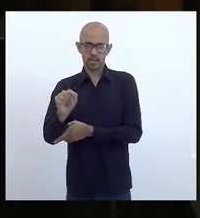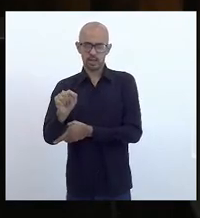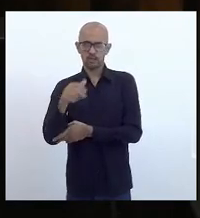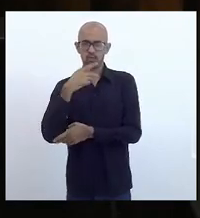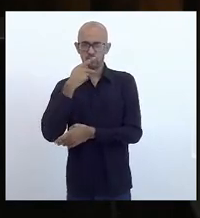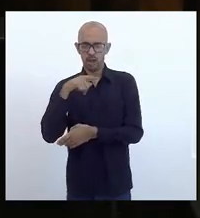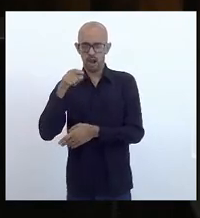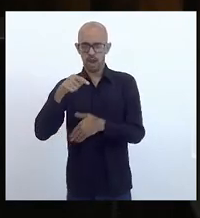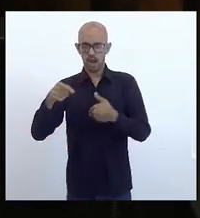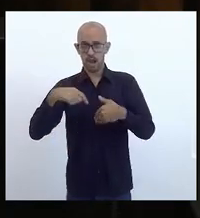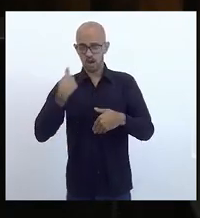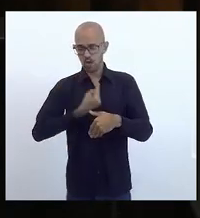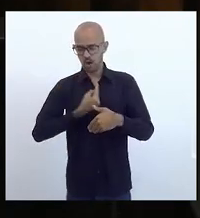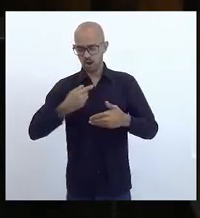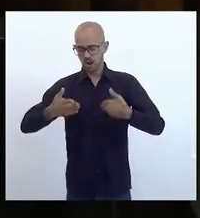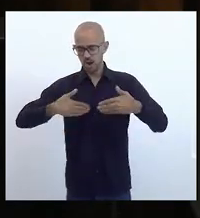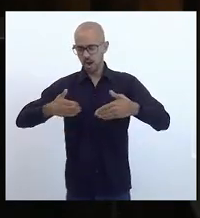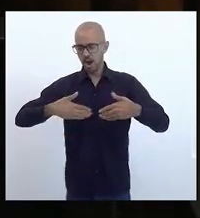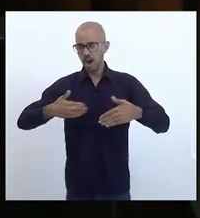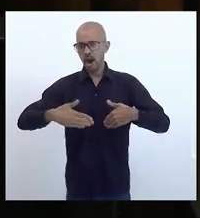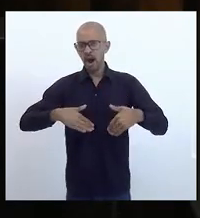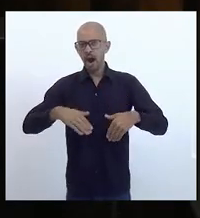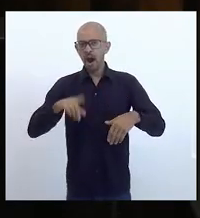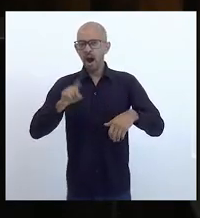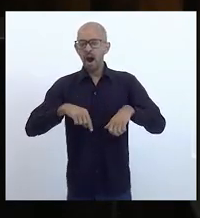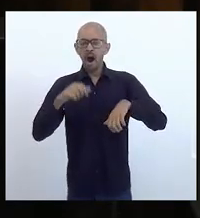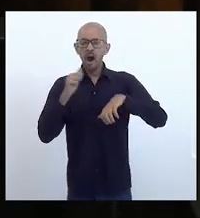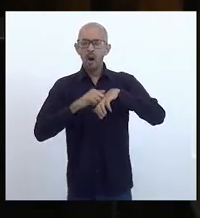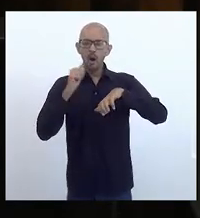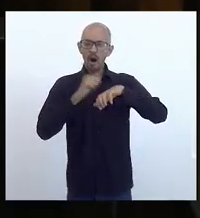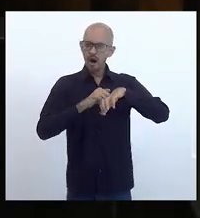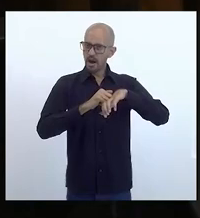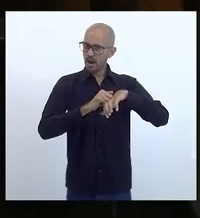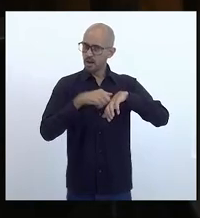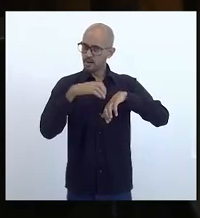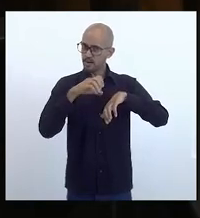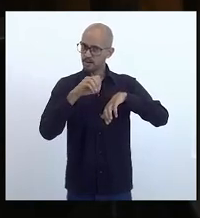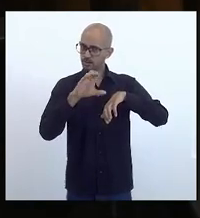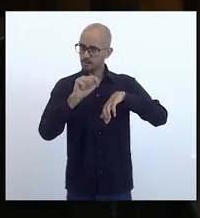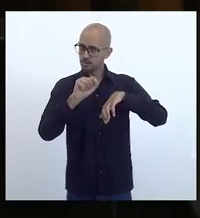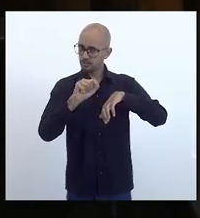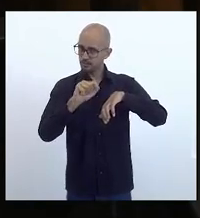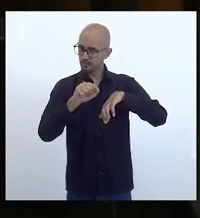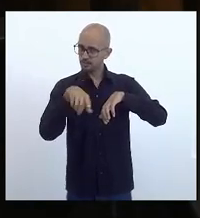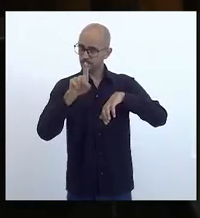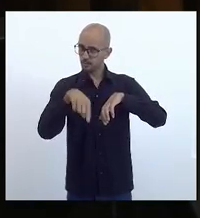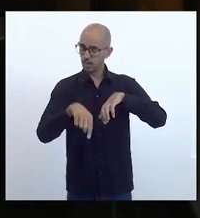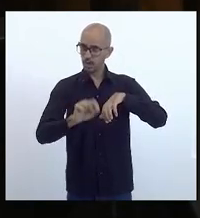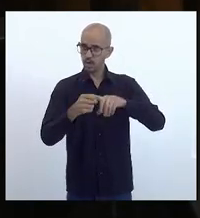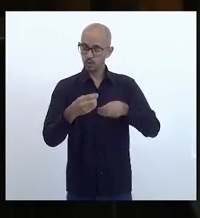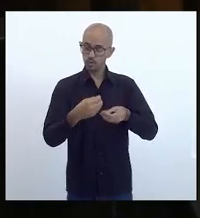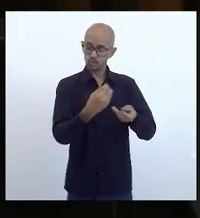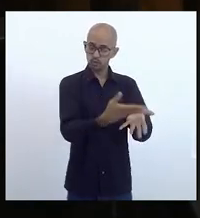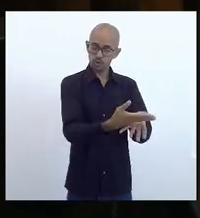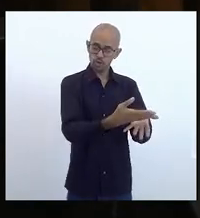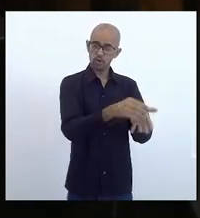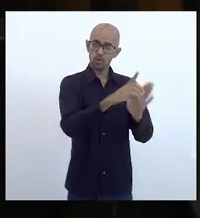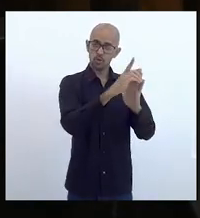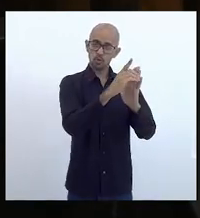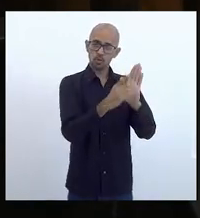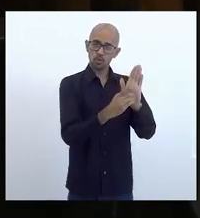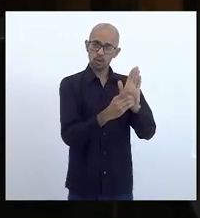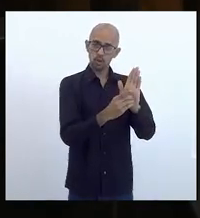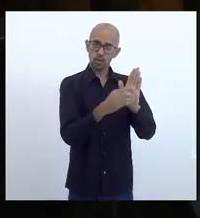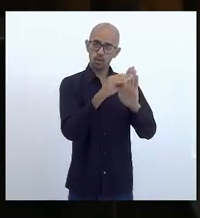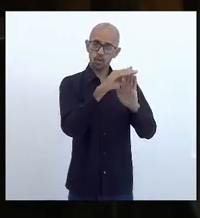nossa indústria é oca, no diagnóstico entregue ao regime de recuperação fiscal, eu